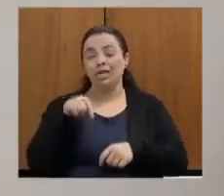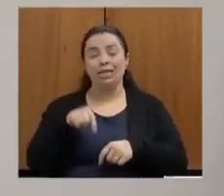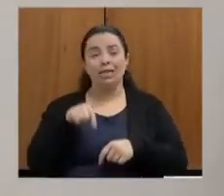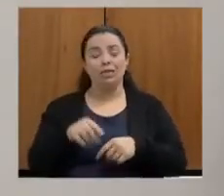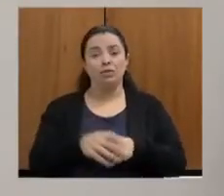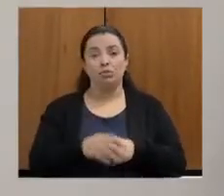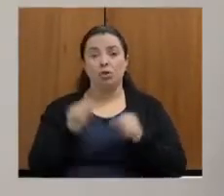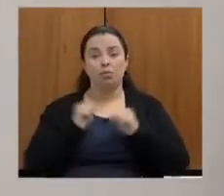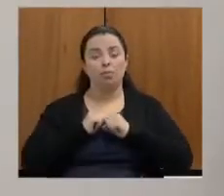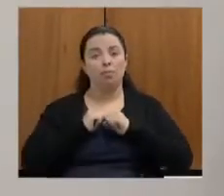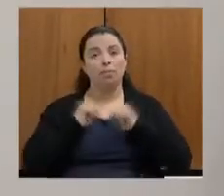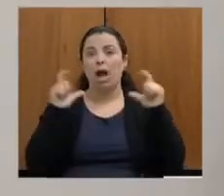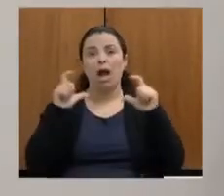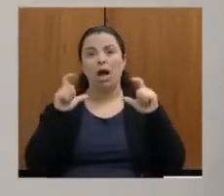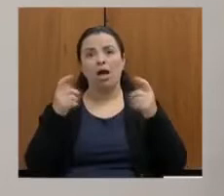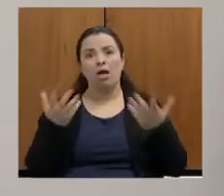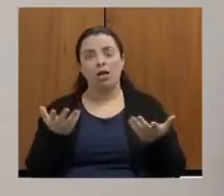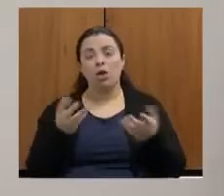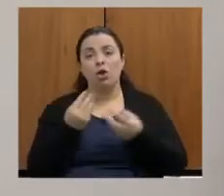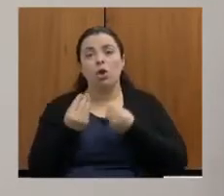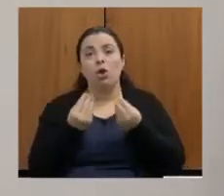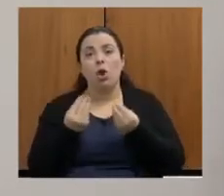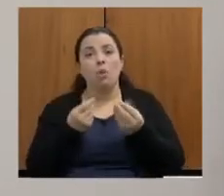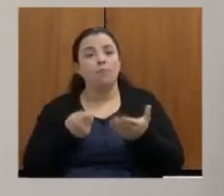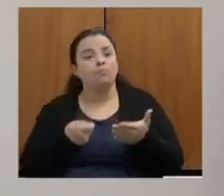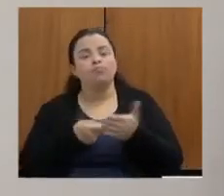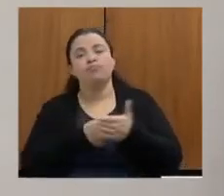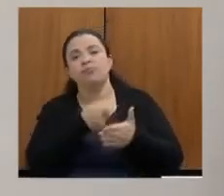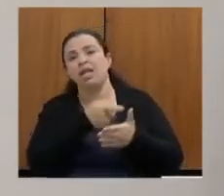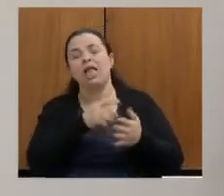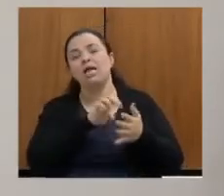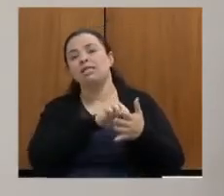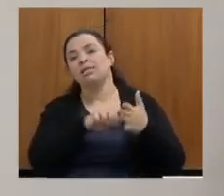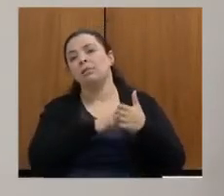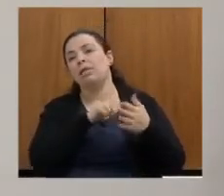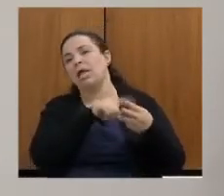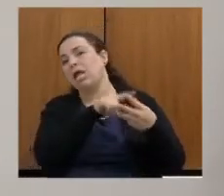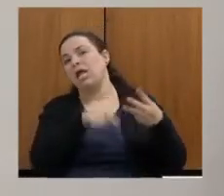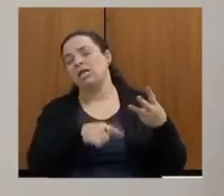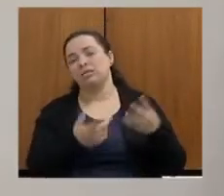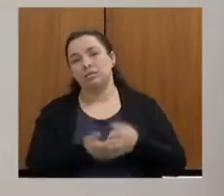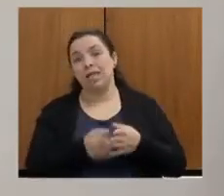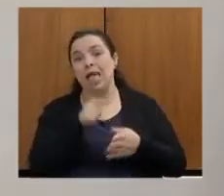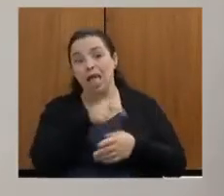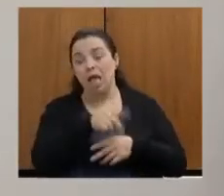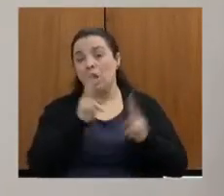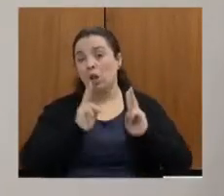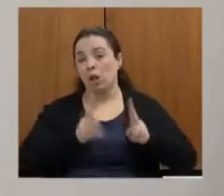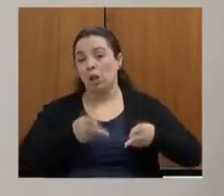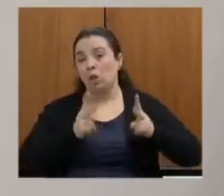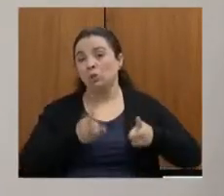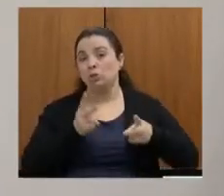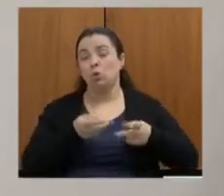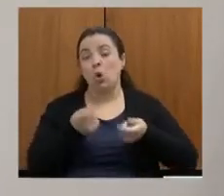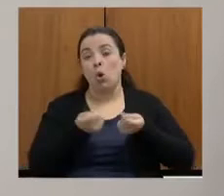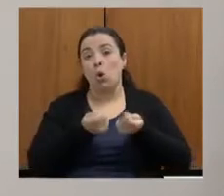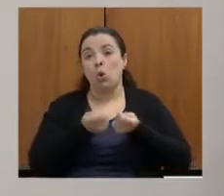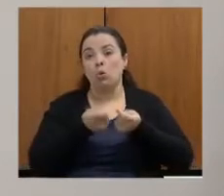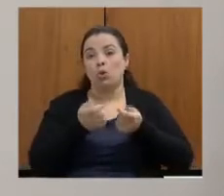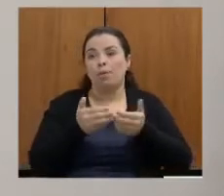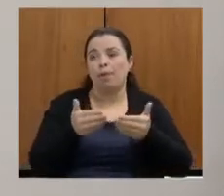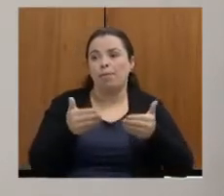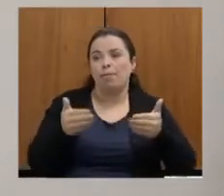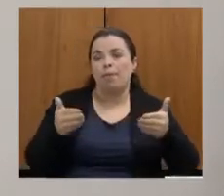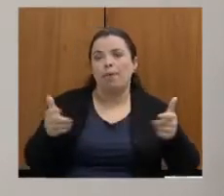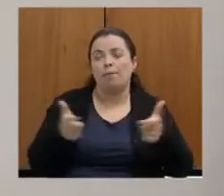mais me chama atenção no enfrentamento as mineradoras como elas vão espandindo o controle dos